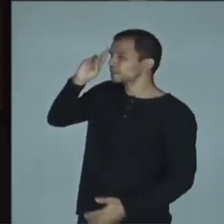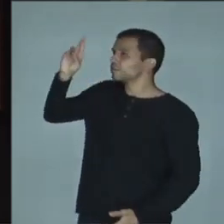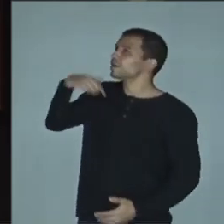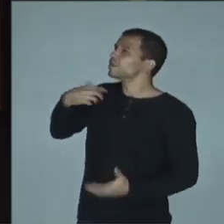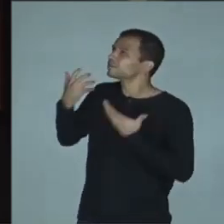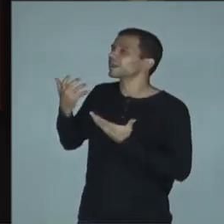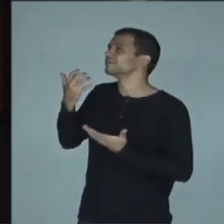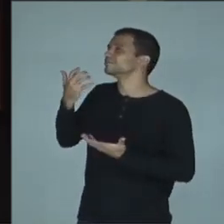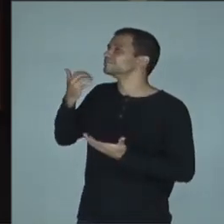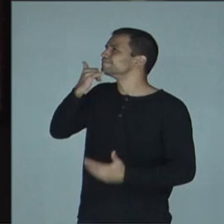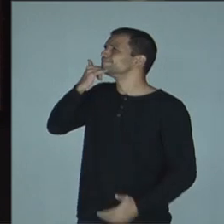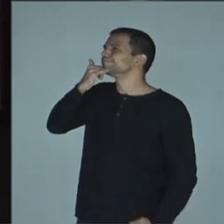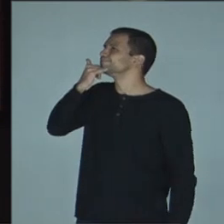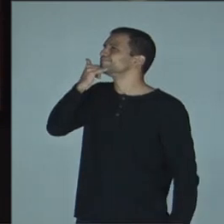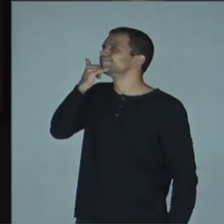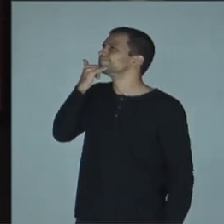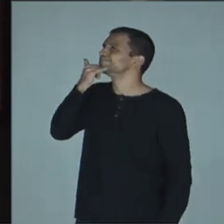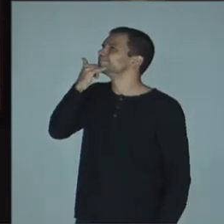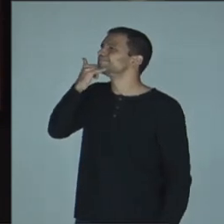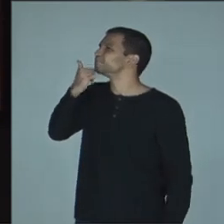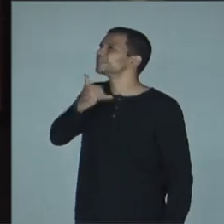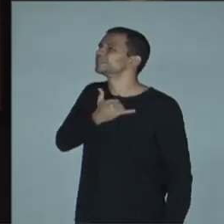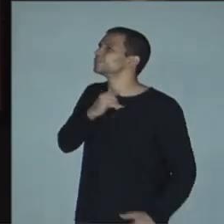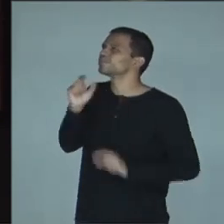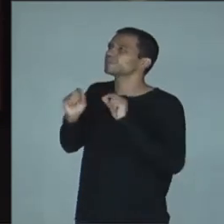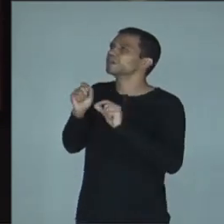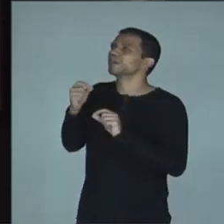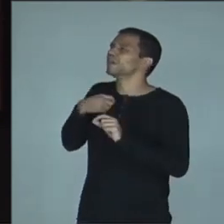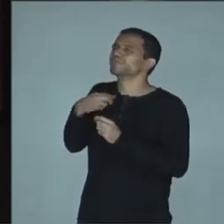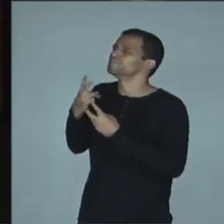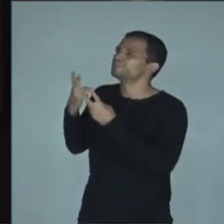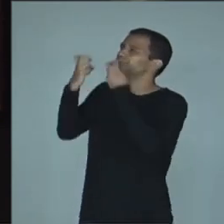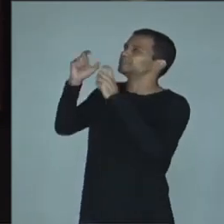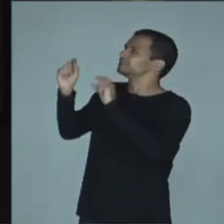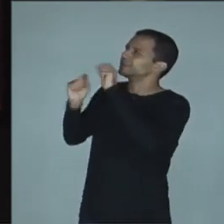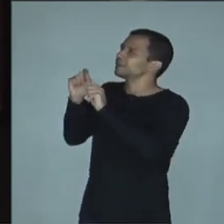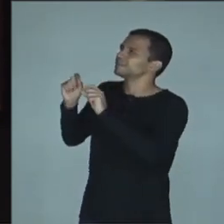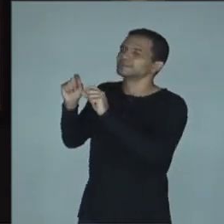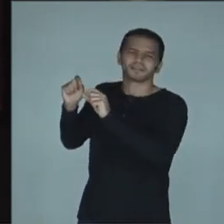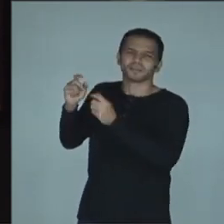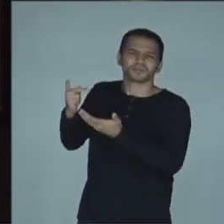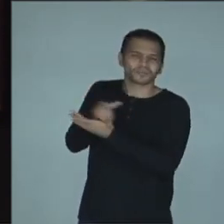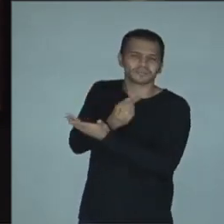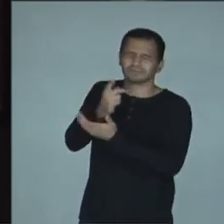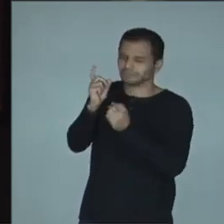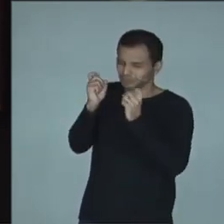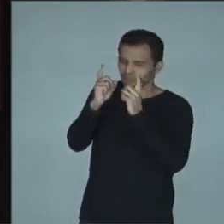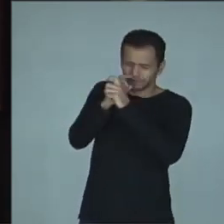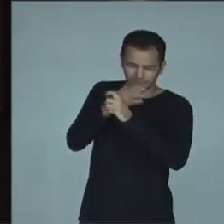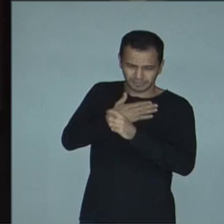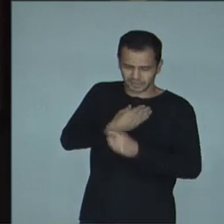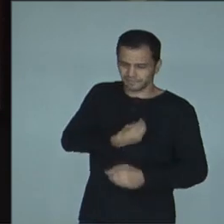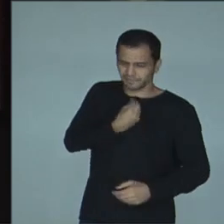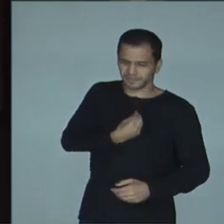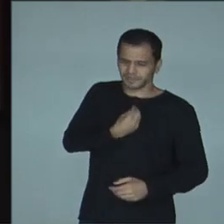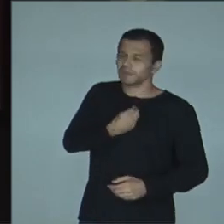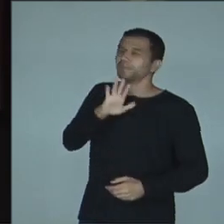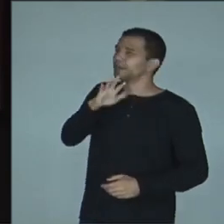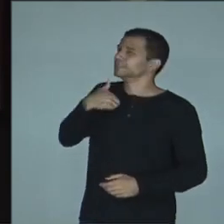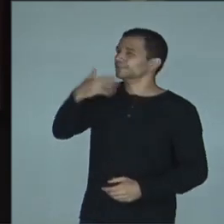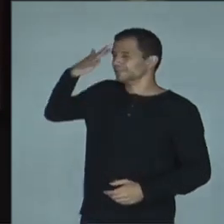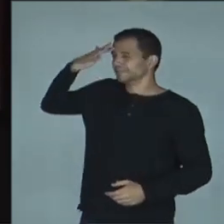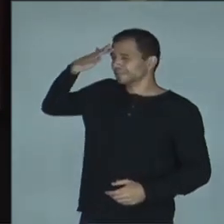te pedir perdão de quando eu não reconheci que no meio das gravidades e das dificuldades só tava